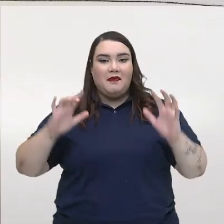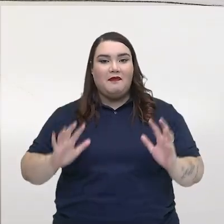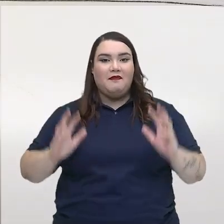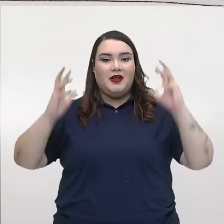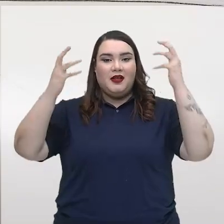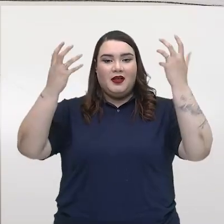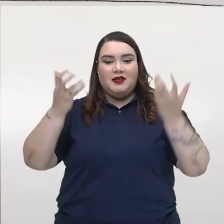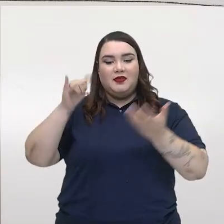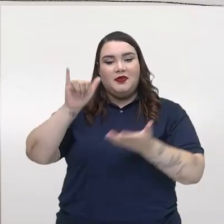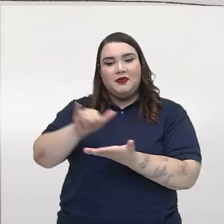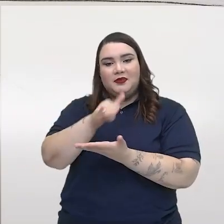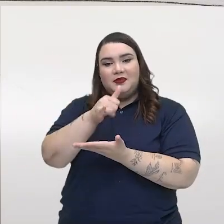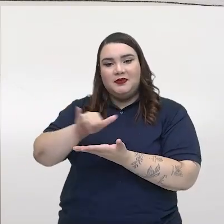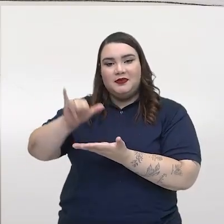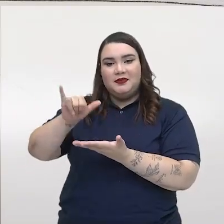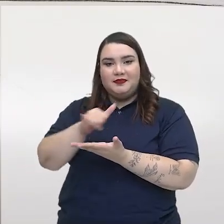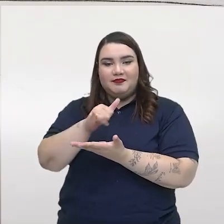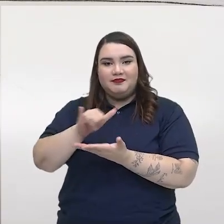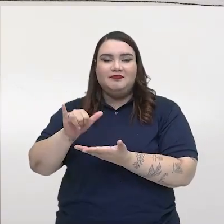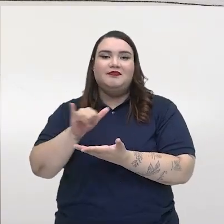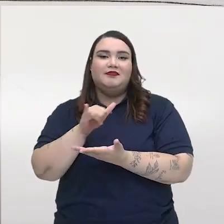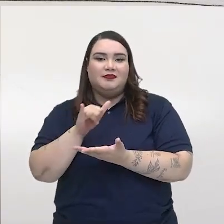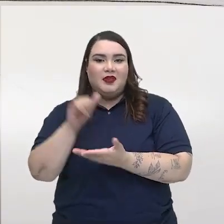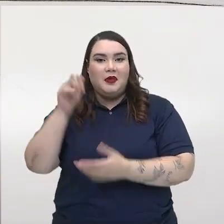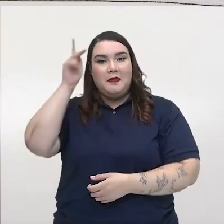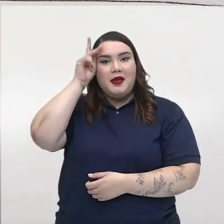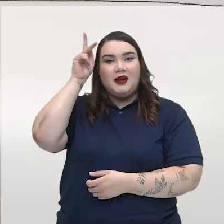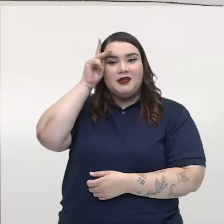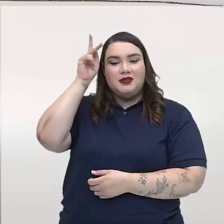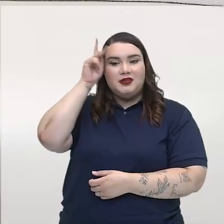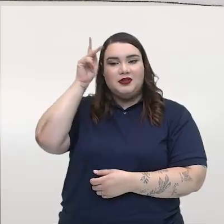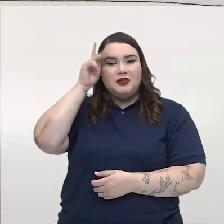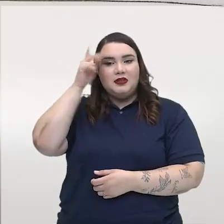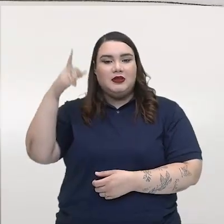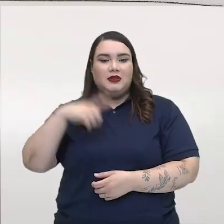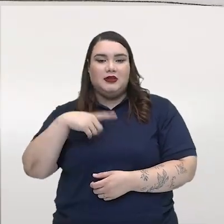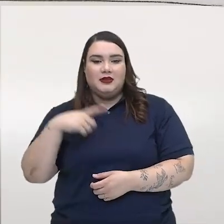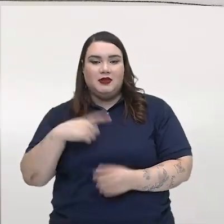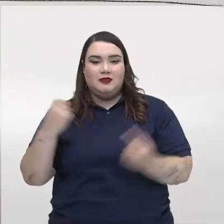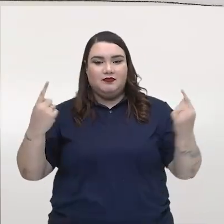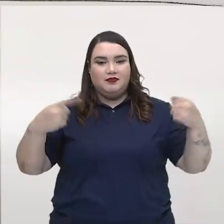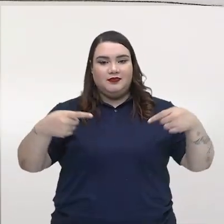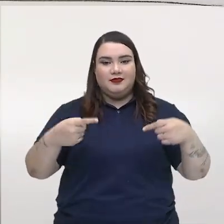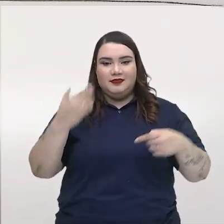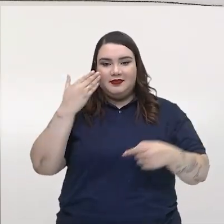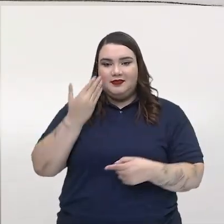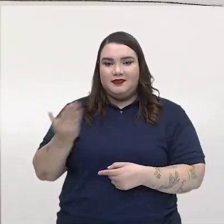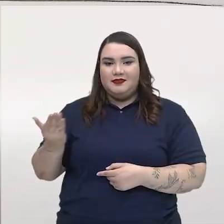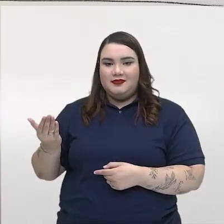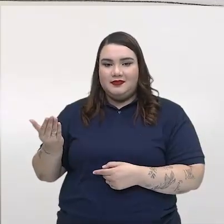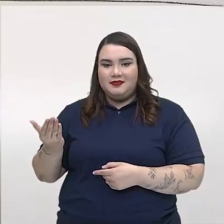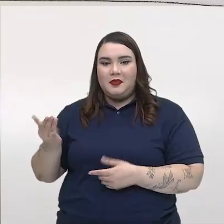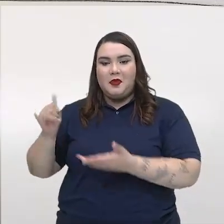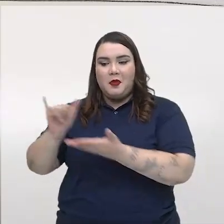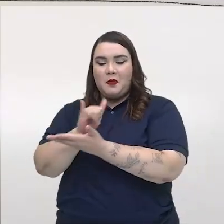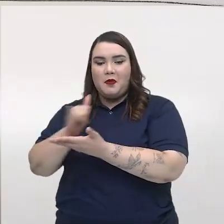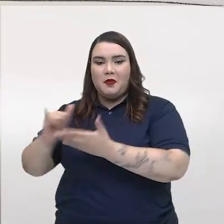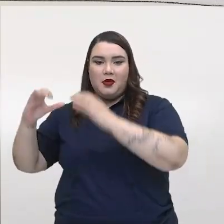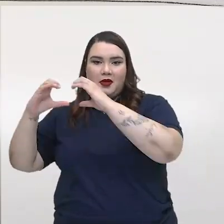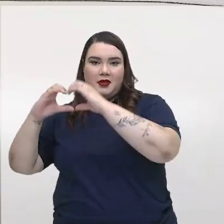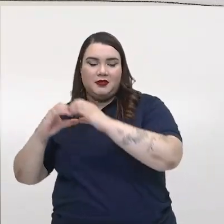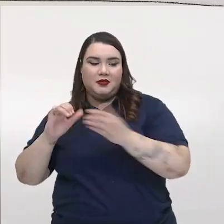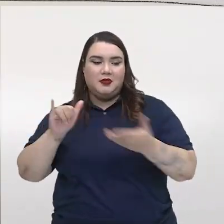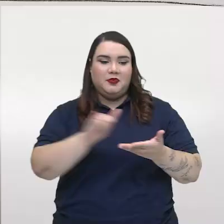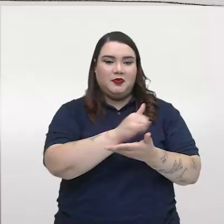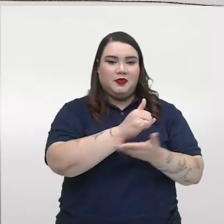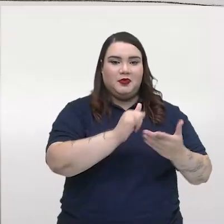Festival Folclórico de Parintins, onde a gente tem a disputa de 2 bois, o boi garantido e o boi caprichoso. O